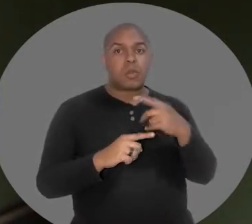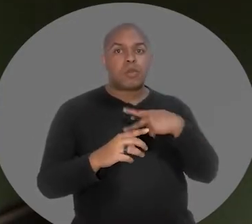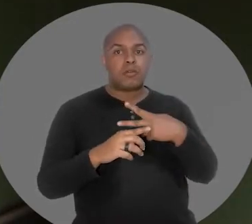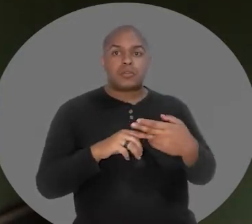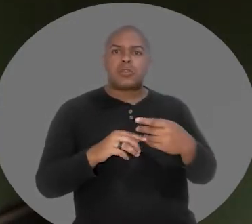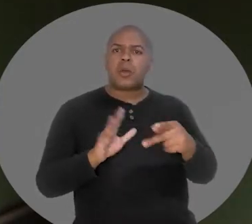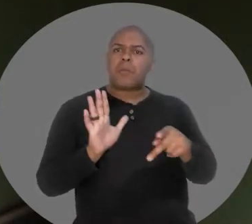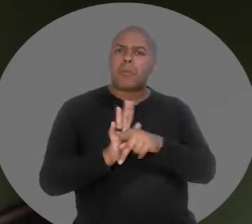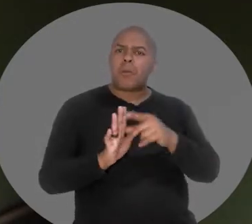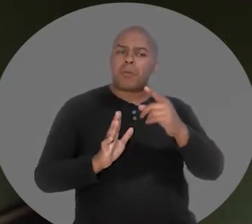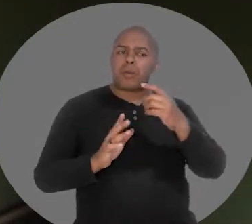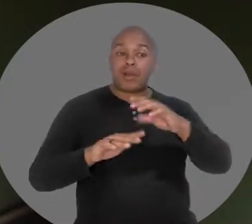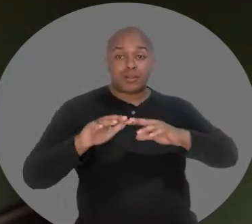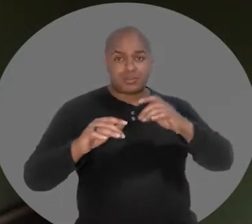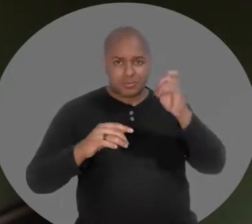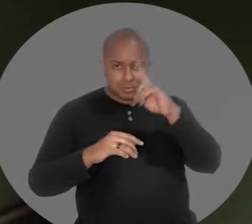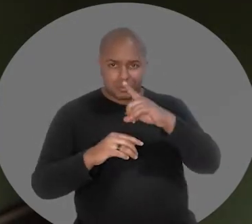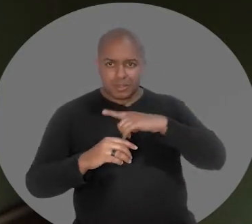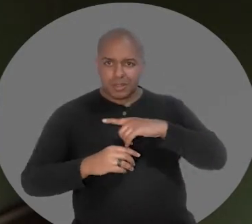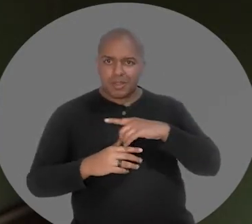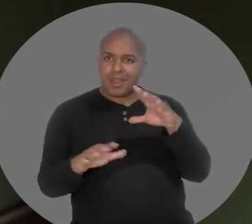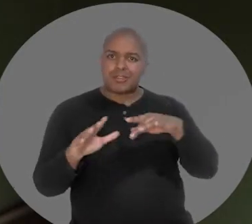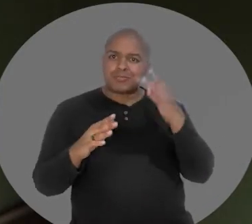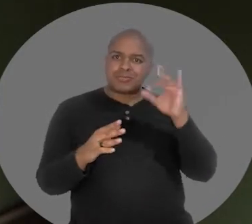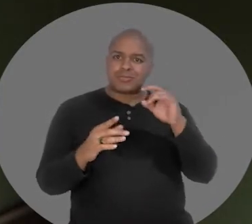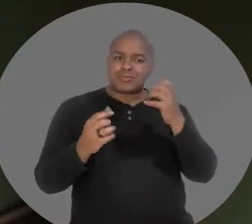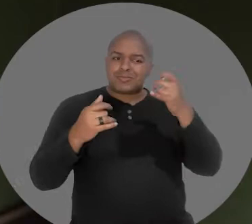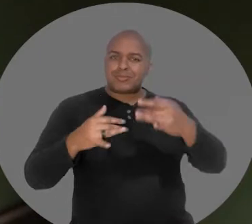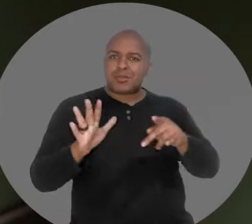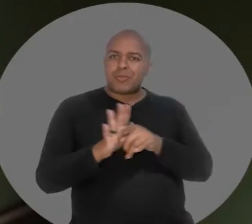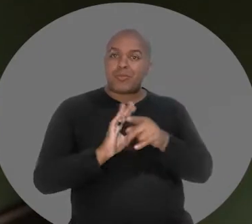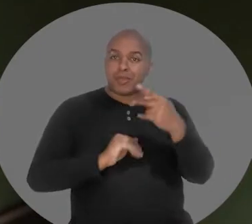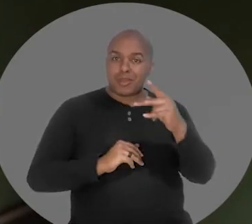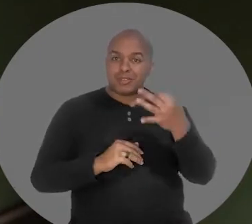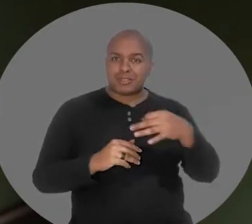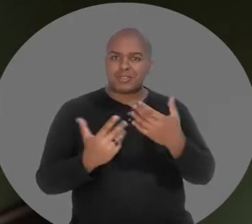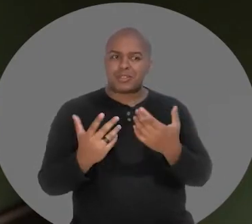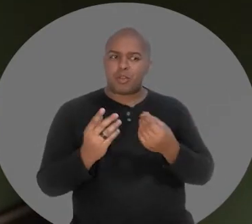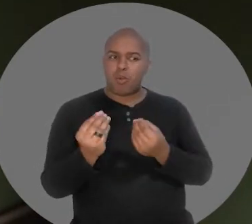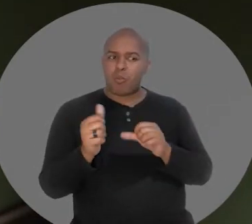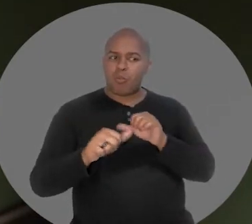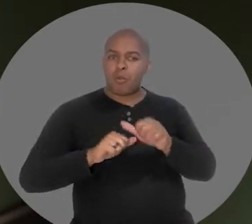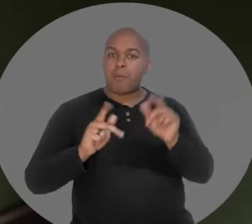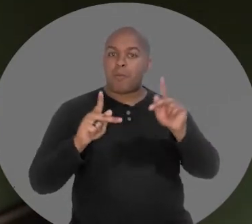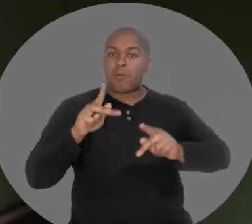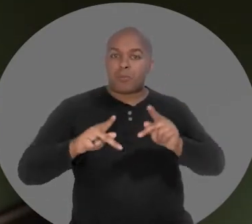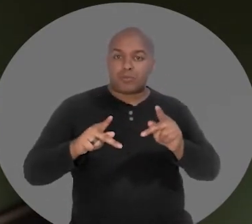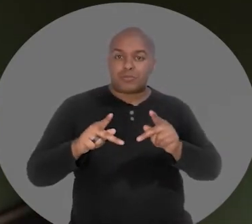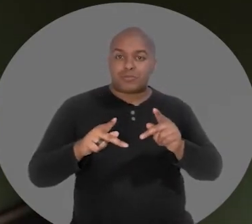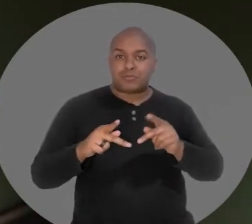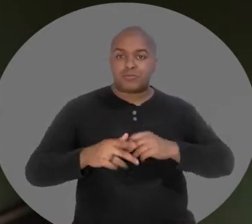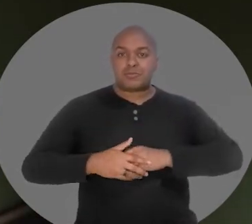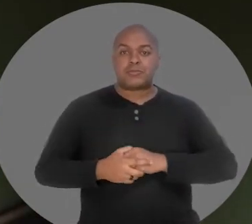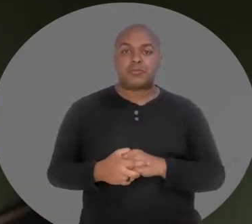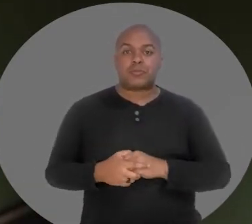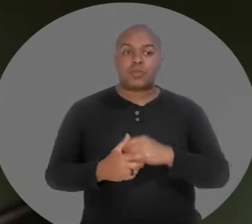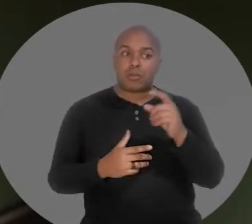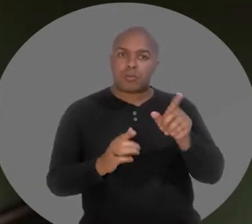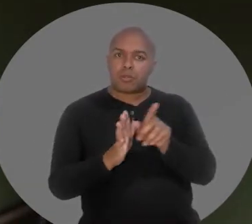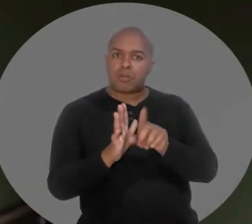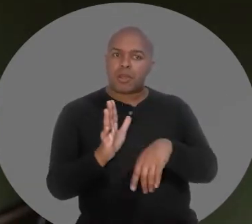primeiro superou as próprias, talvez, dificuldades, não sei, de falar sobre ela mesma e tornar público,